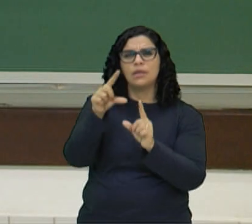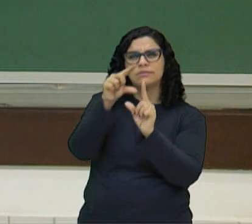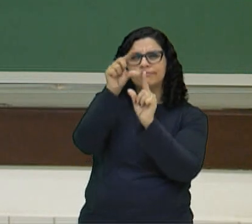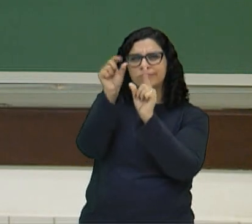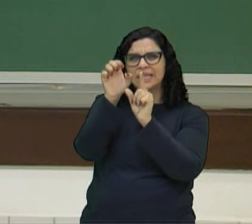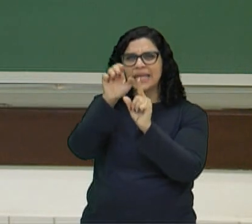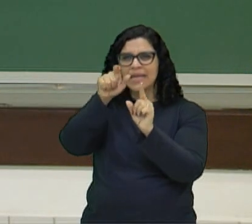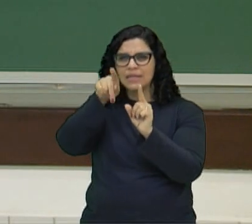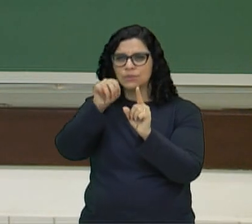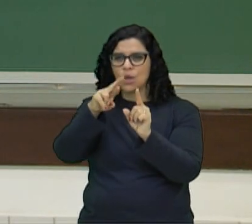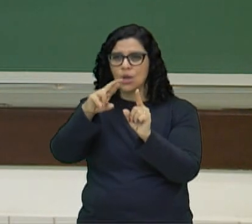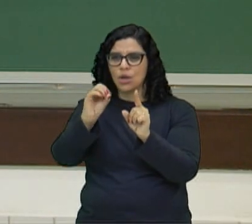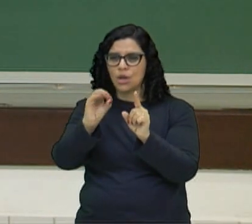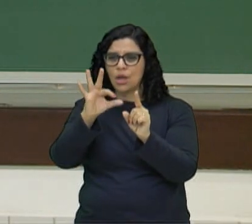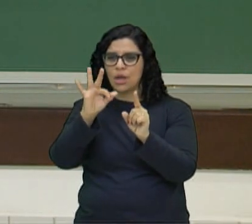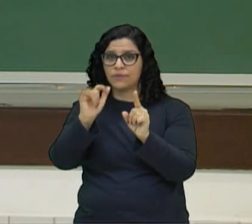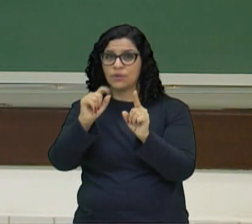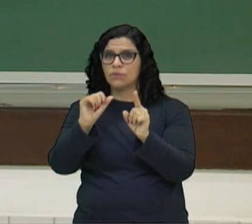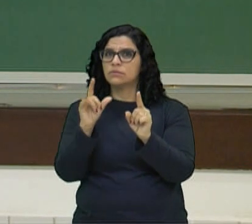mais atenção?